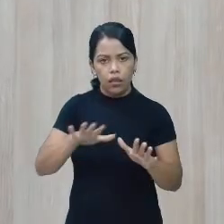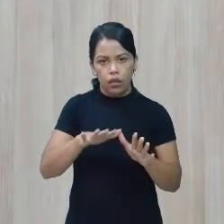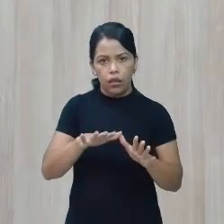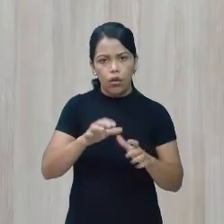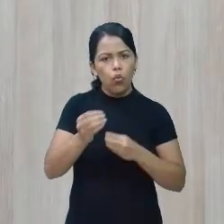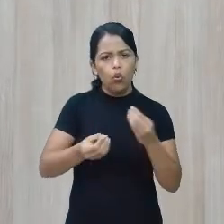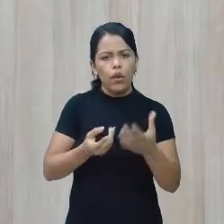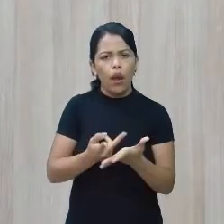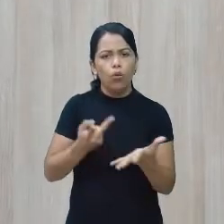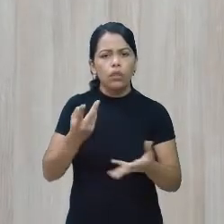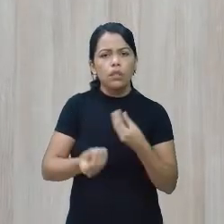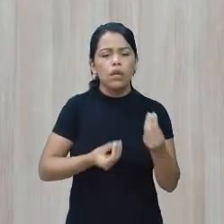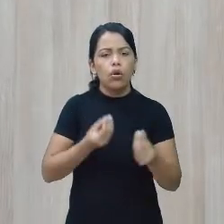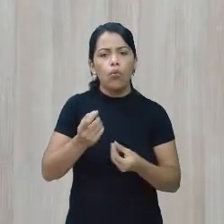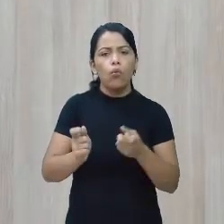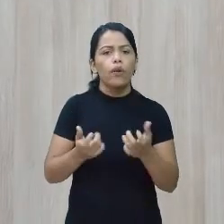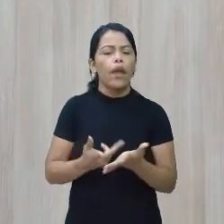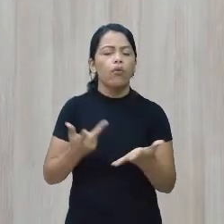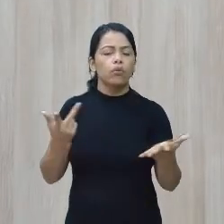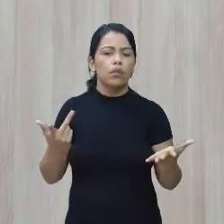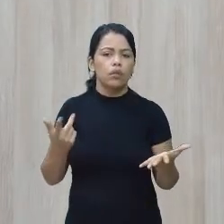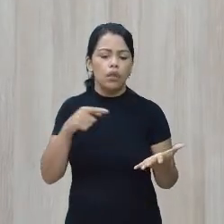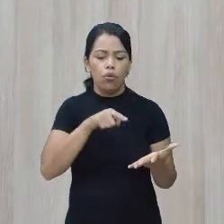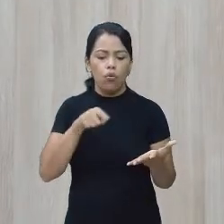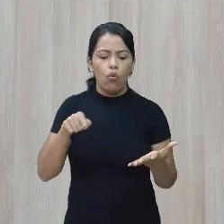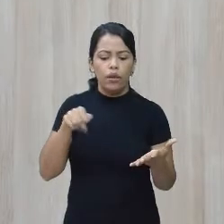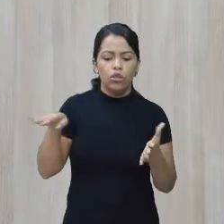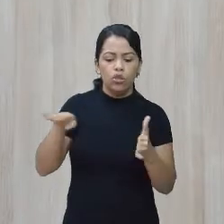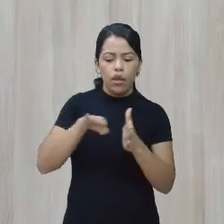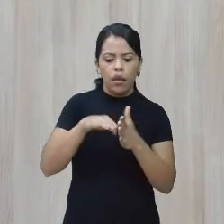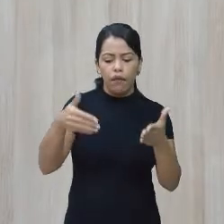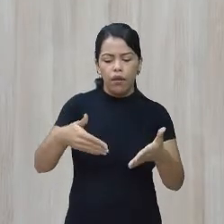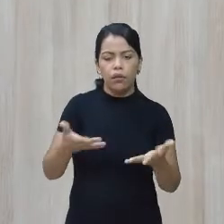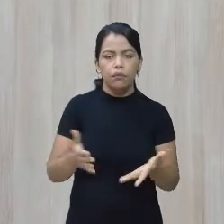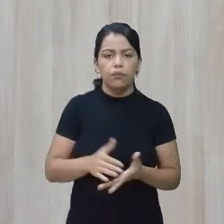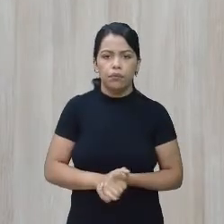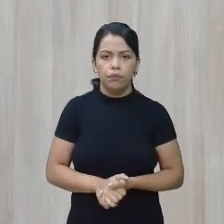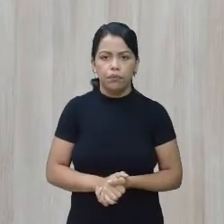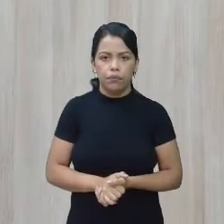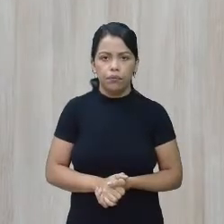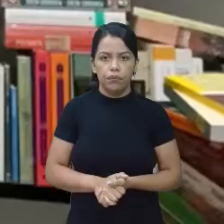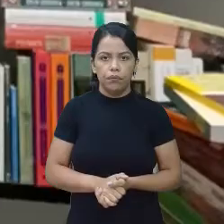acontecia? O que ocorria com esses recém-chegados do tráfico? Vamos lá.